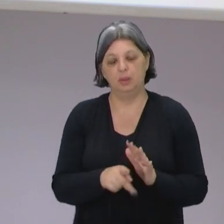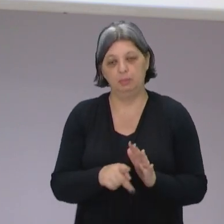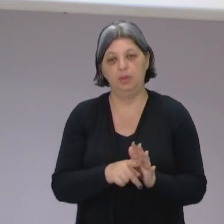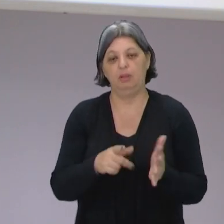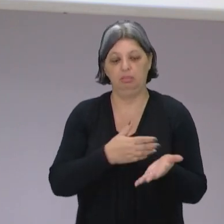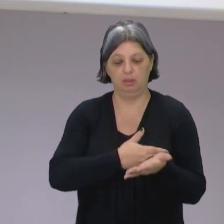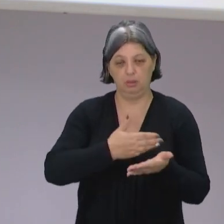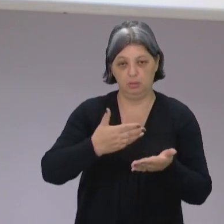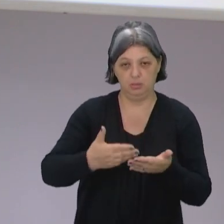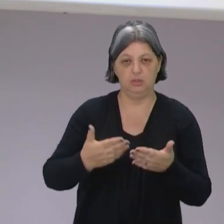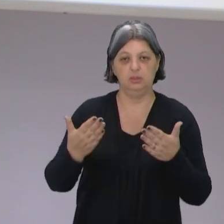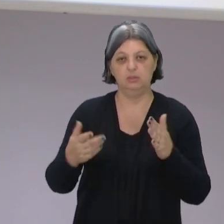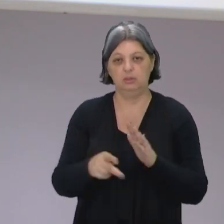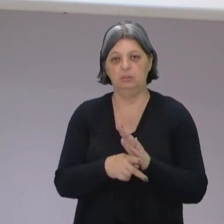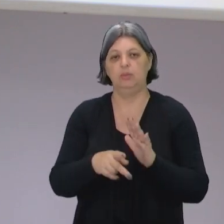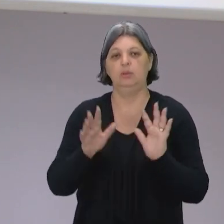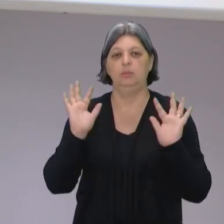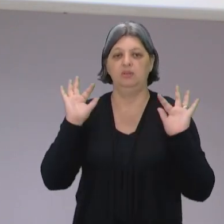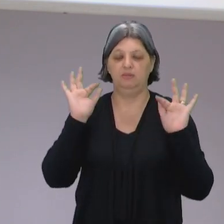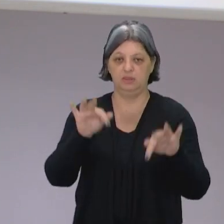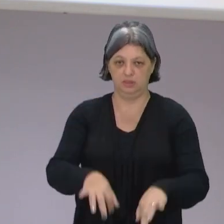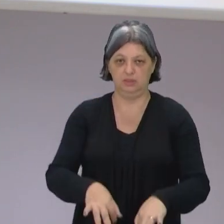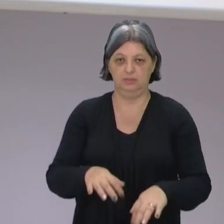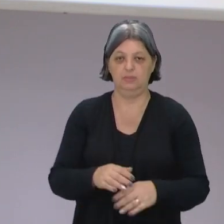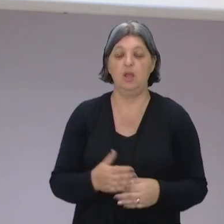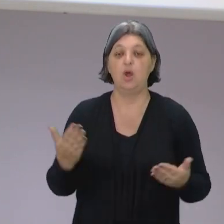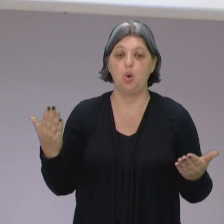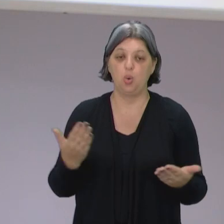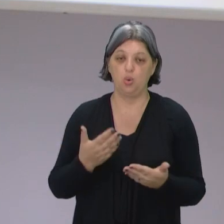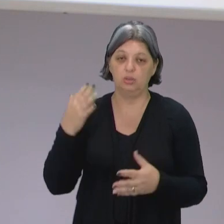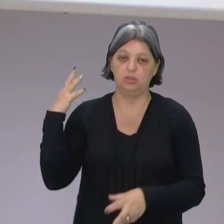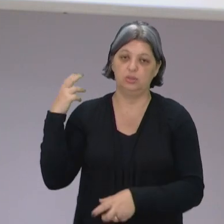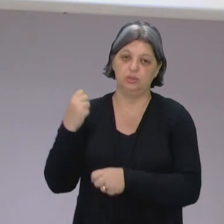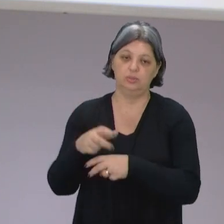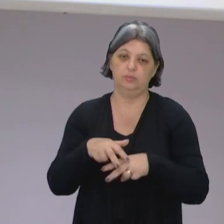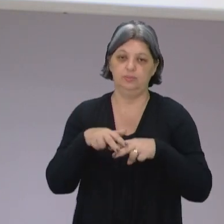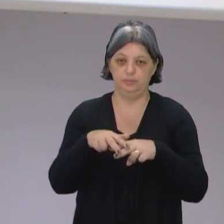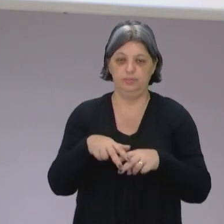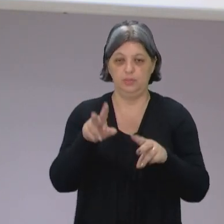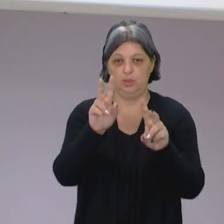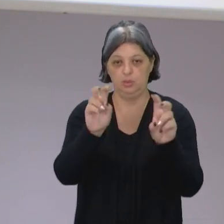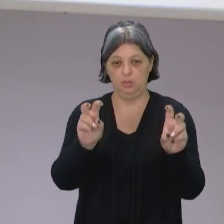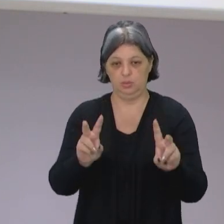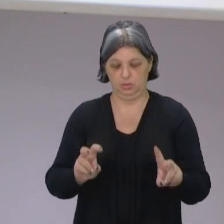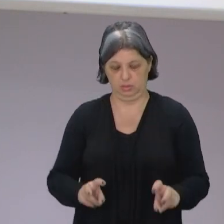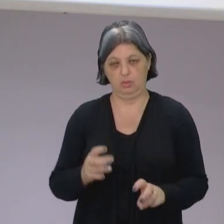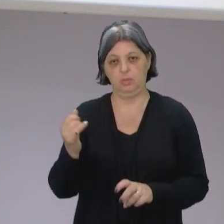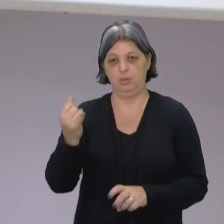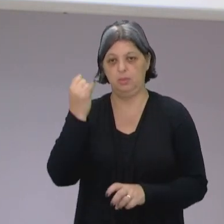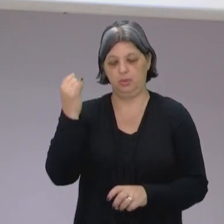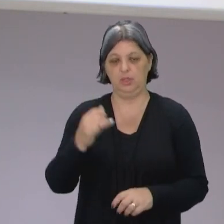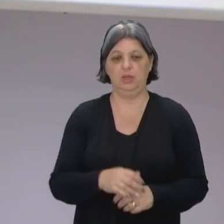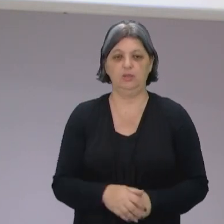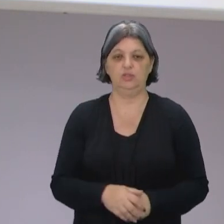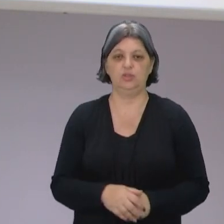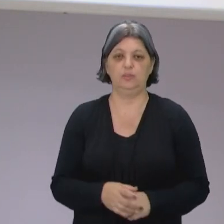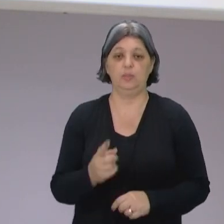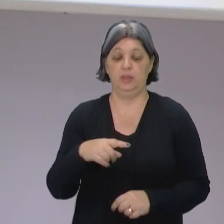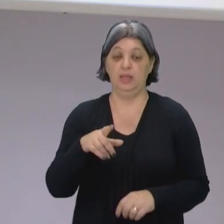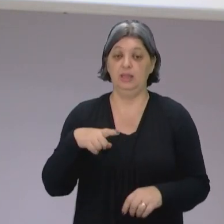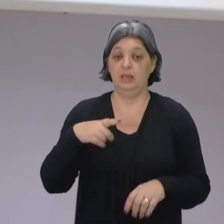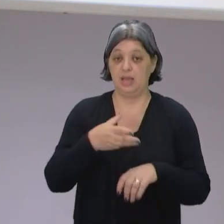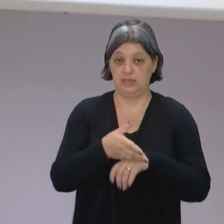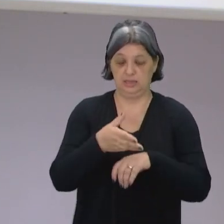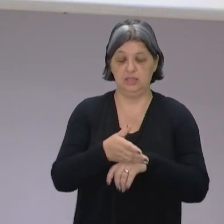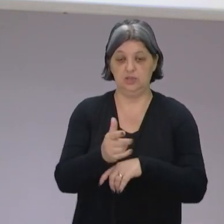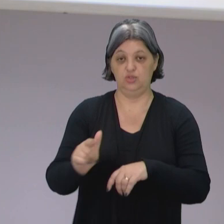até chegar à sistematização. Hoje a gente vai fazer uma retomada aqui de alguns assuntos que eu considero pertinentes que vocês tenham acesso